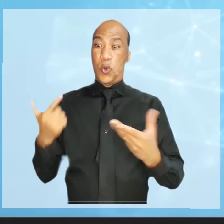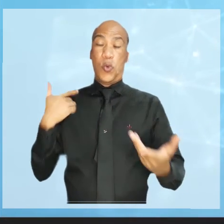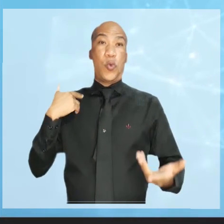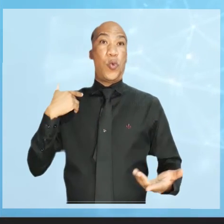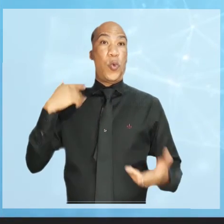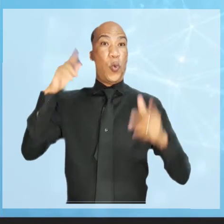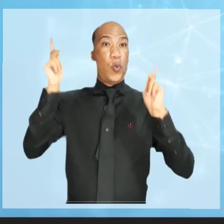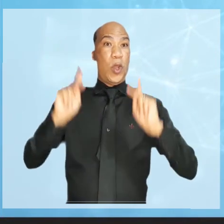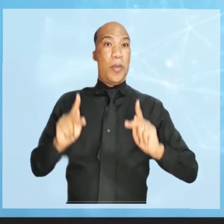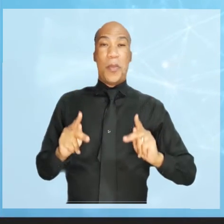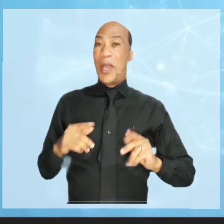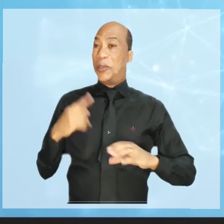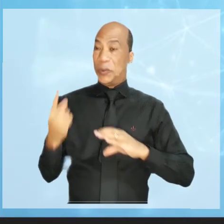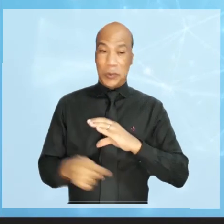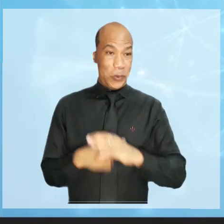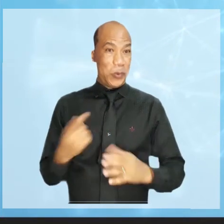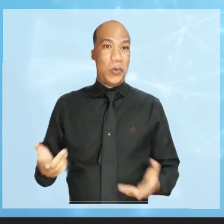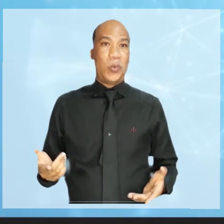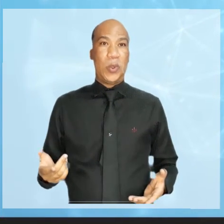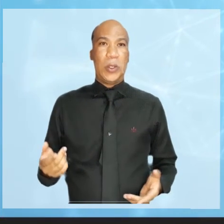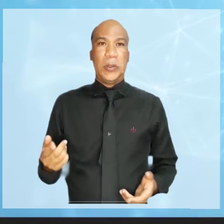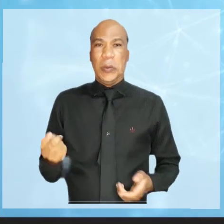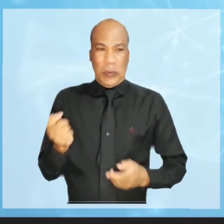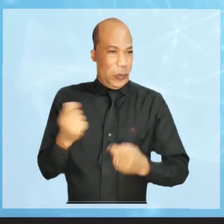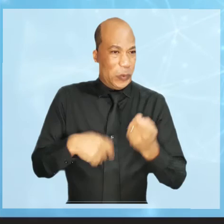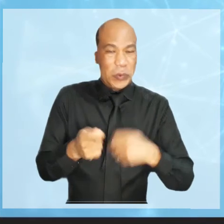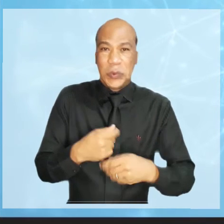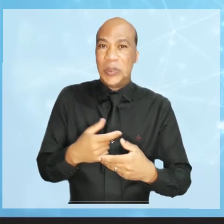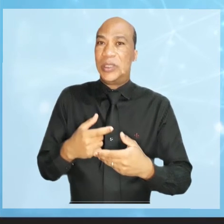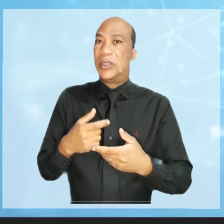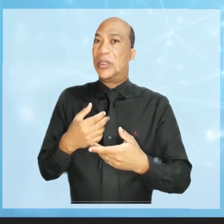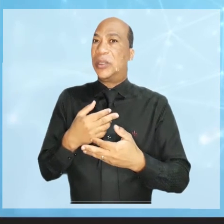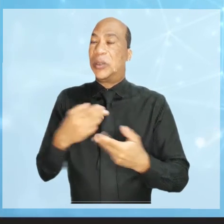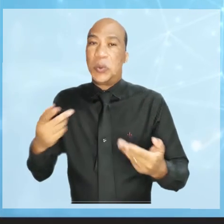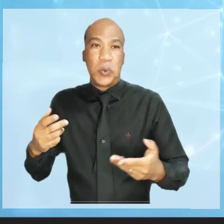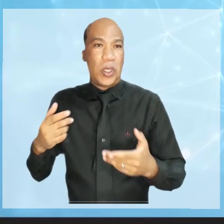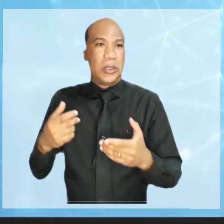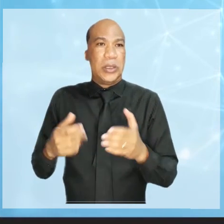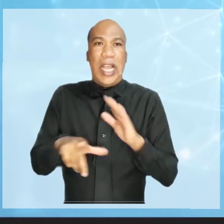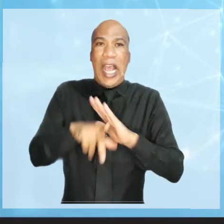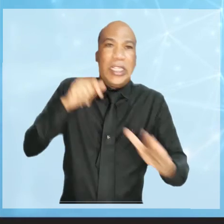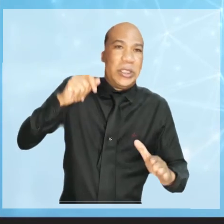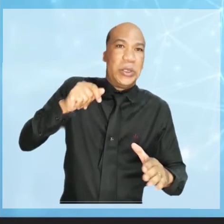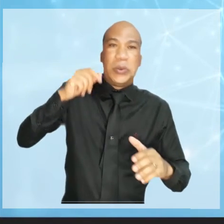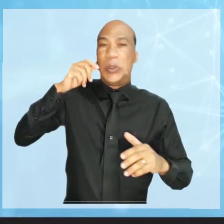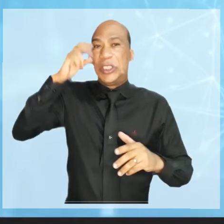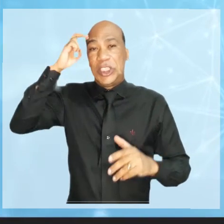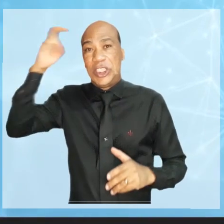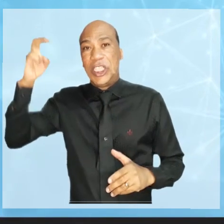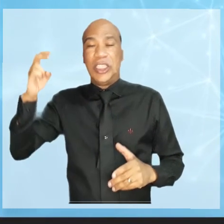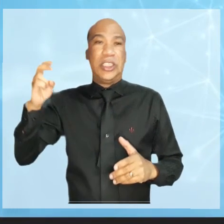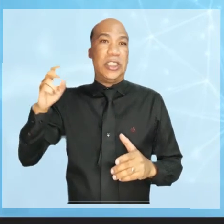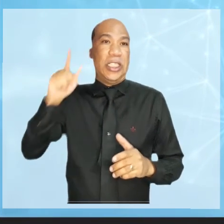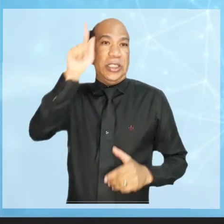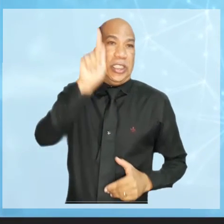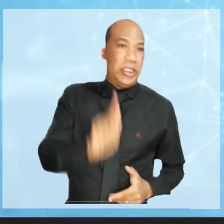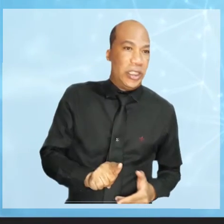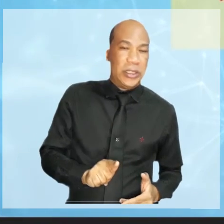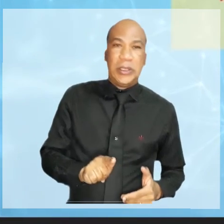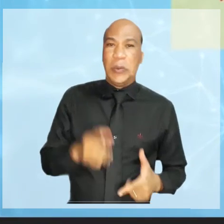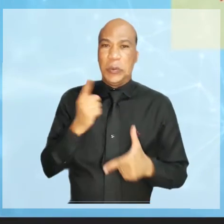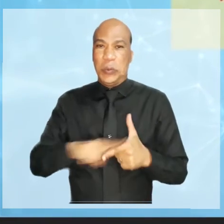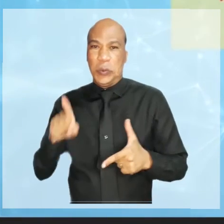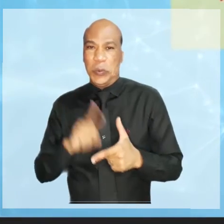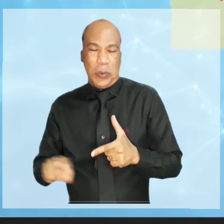à gestão de problemas complexos com foco no usuário, o que significa fazer com, ao invés de só